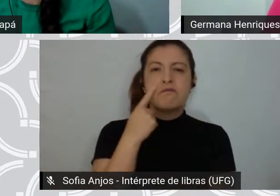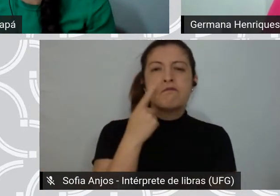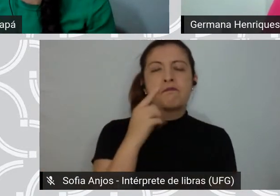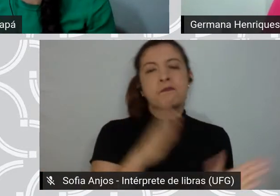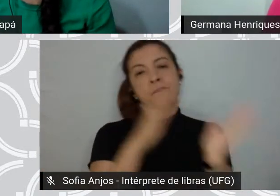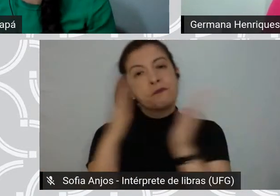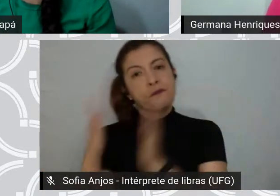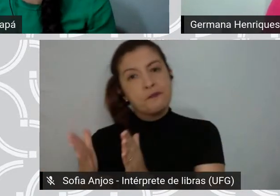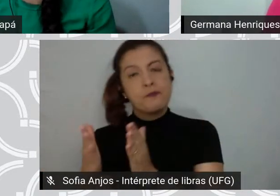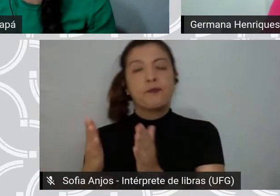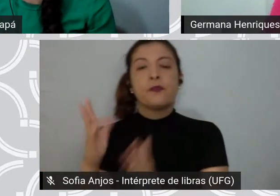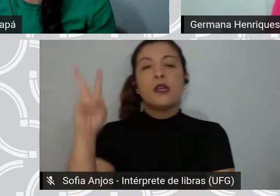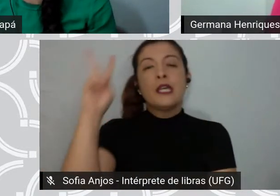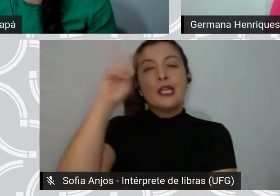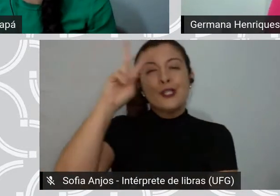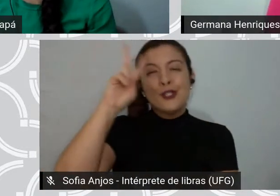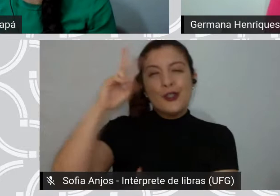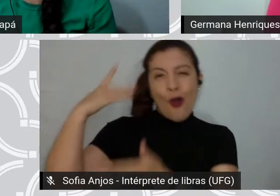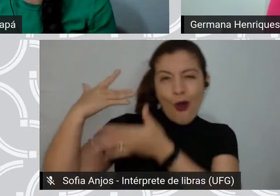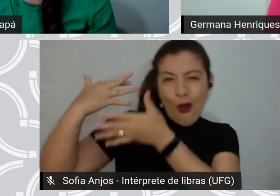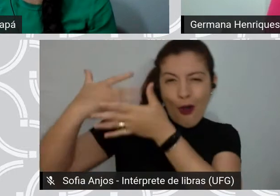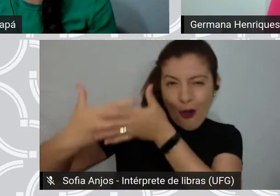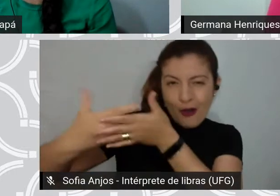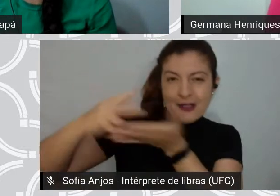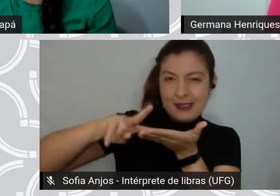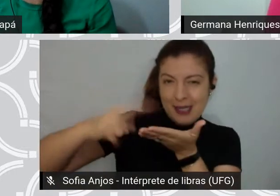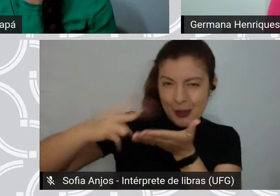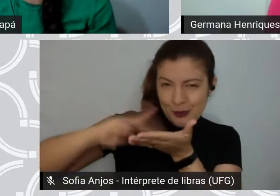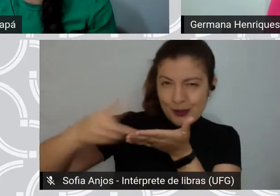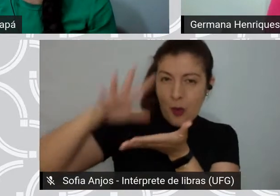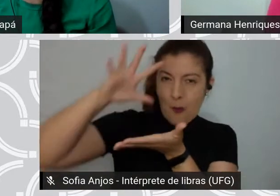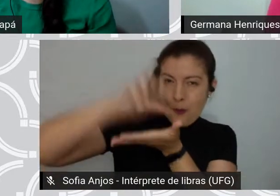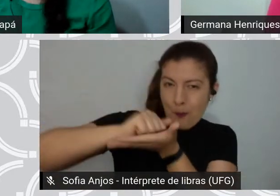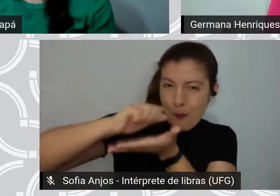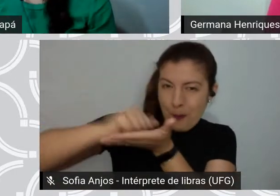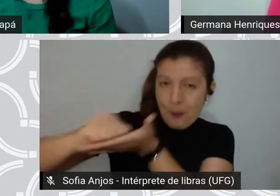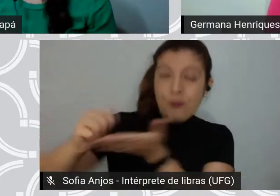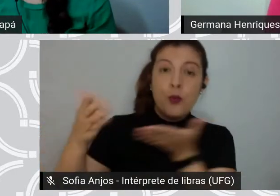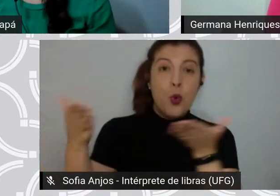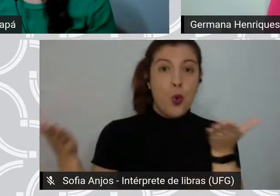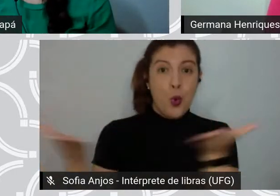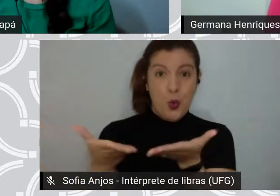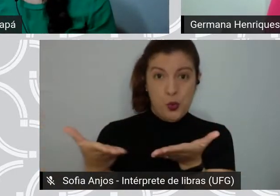hoje, né, eu li com muito prazer, reli